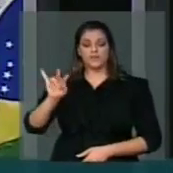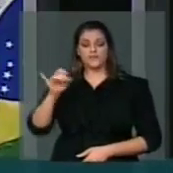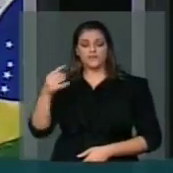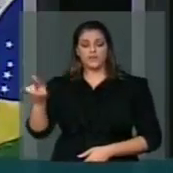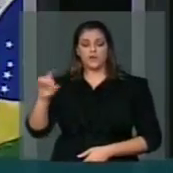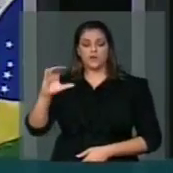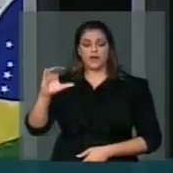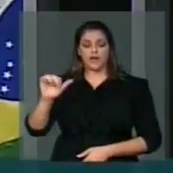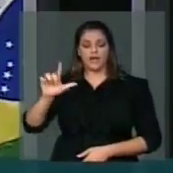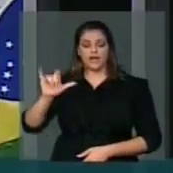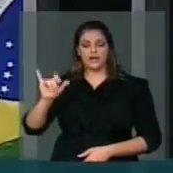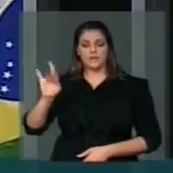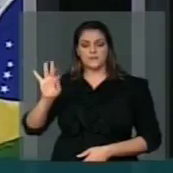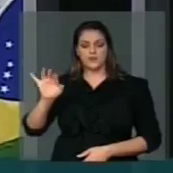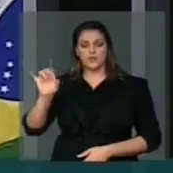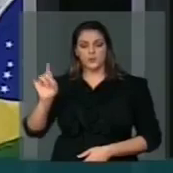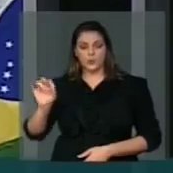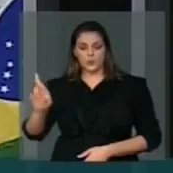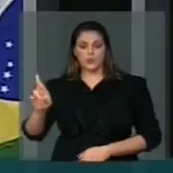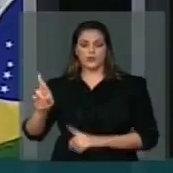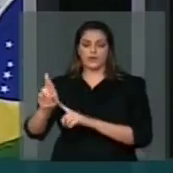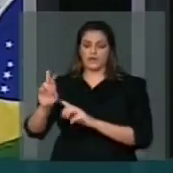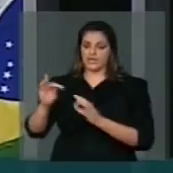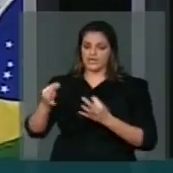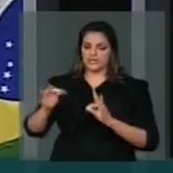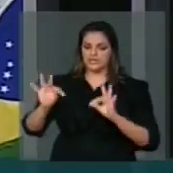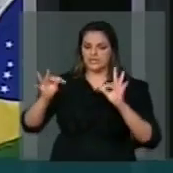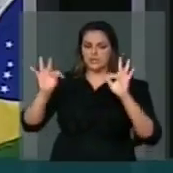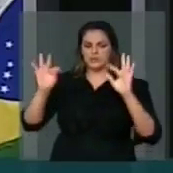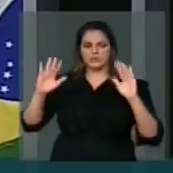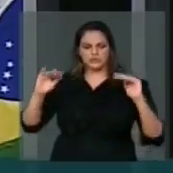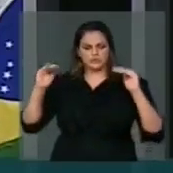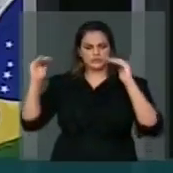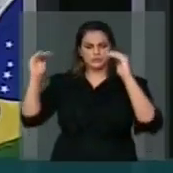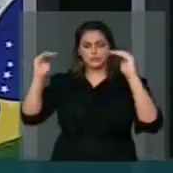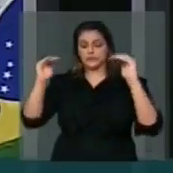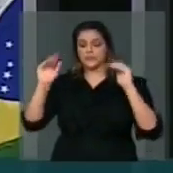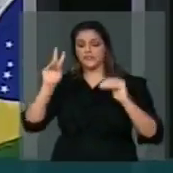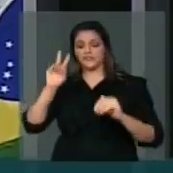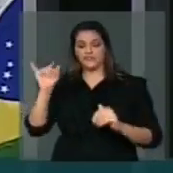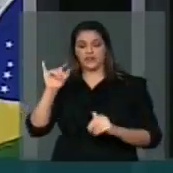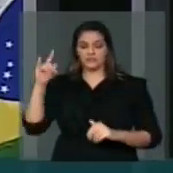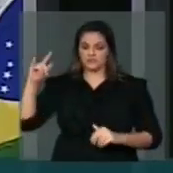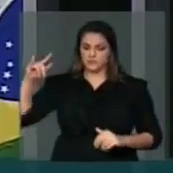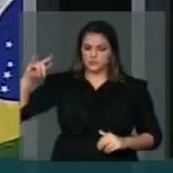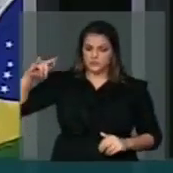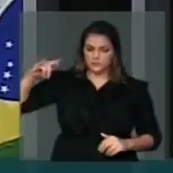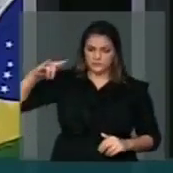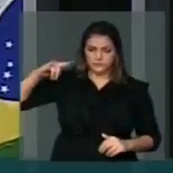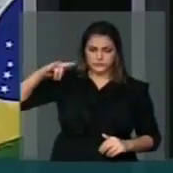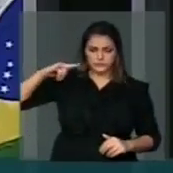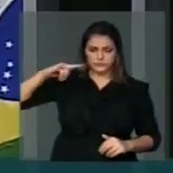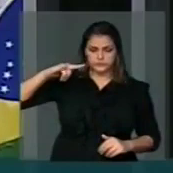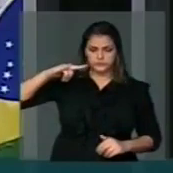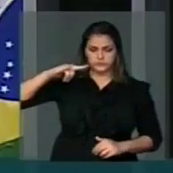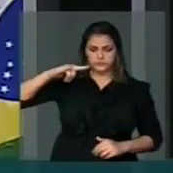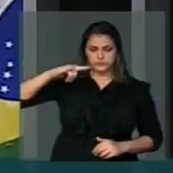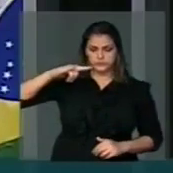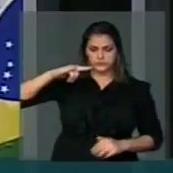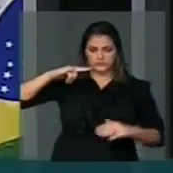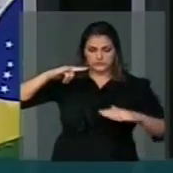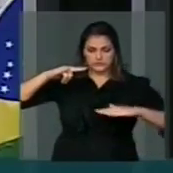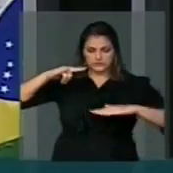librador, avião de tecnologia avançada, que sobrevoa a